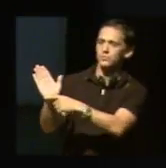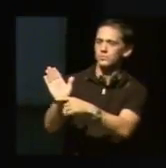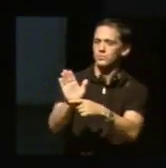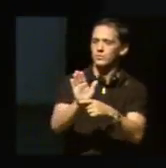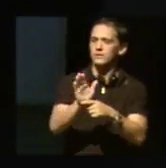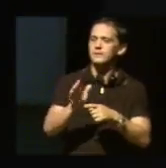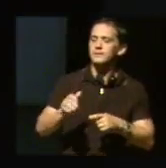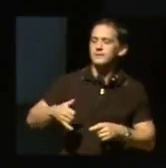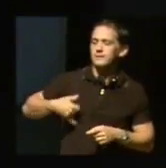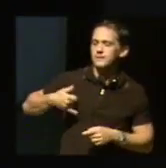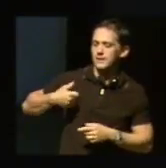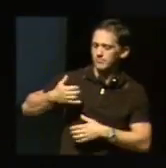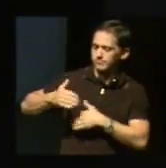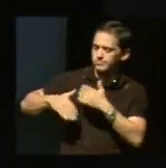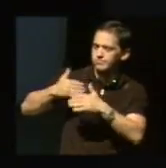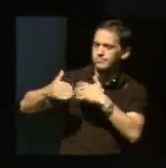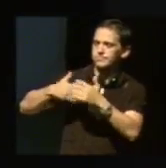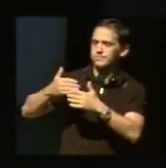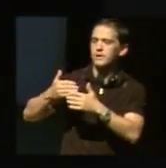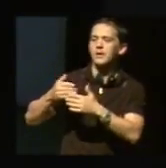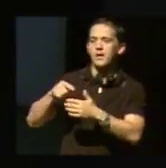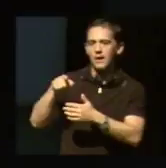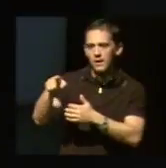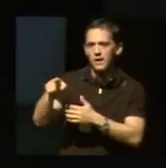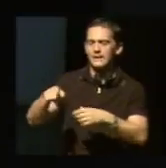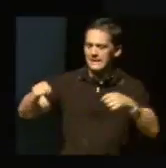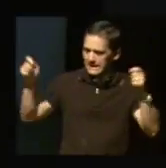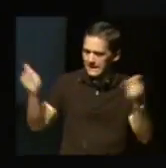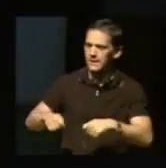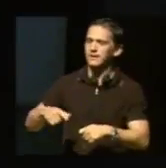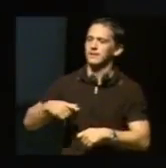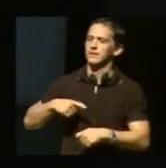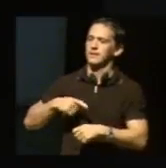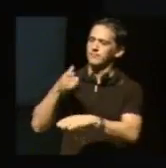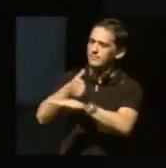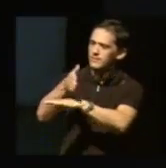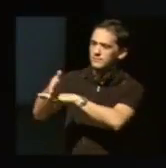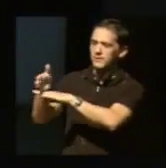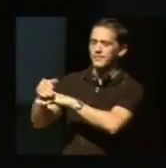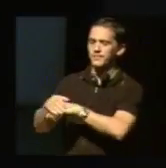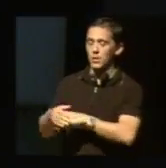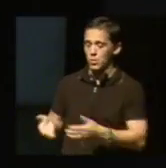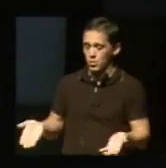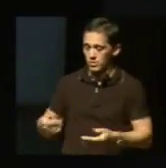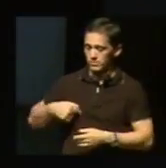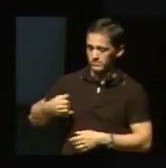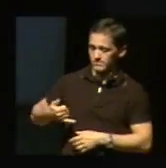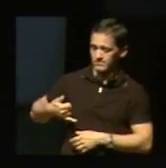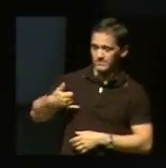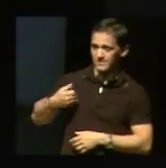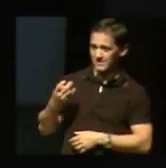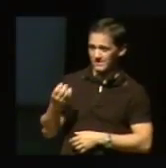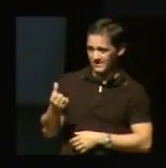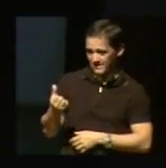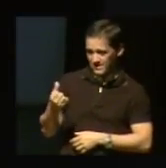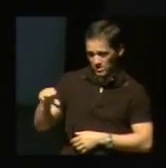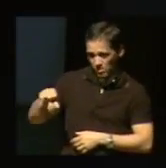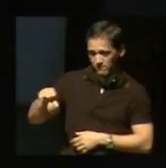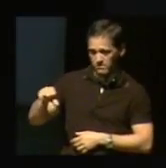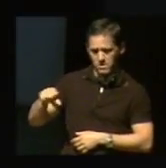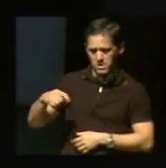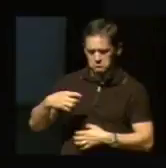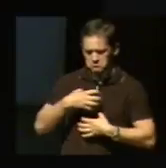sintam úteis. Eu confesso para vocês que eu, com 69 anos, me sinto na flor da